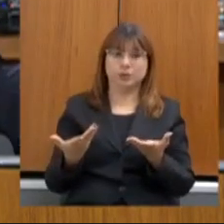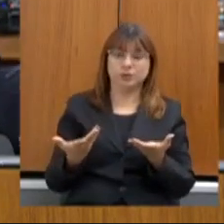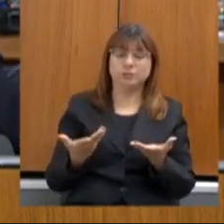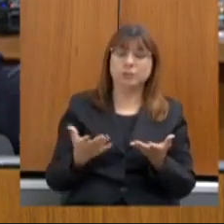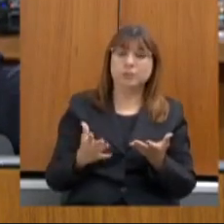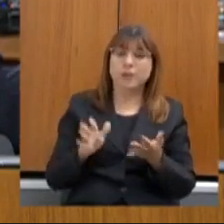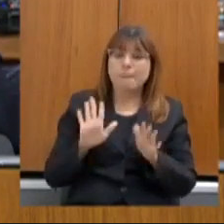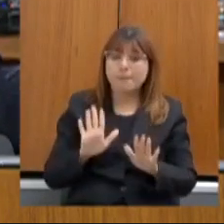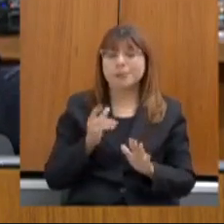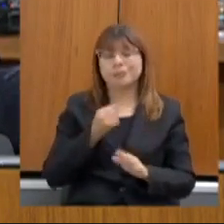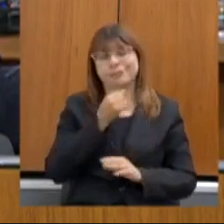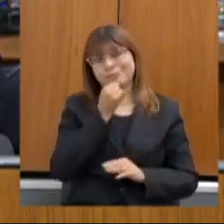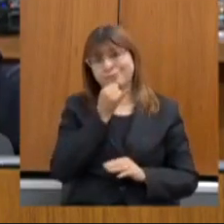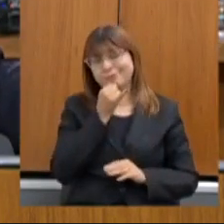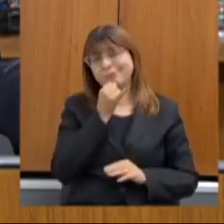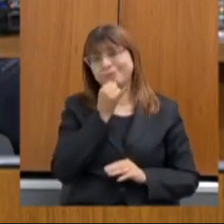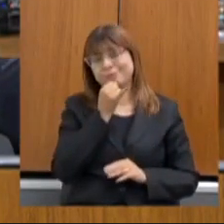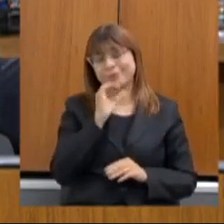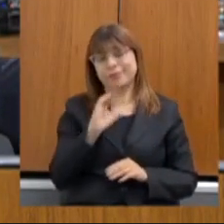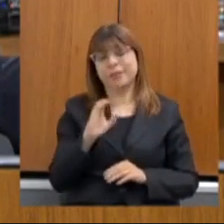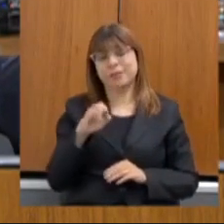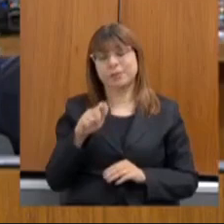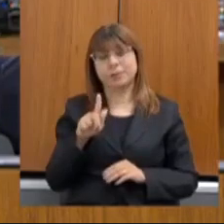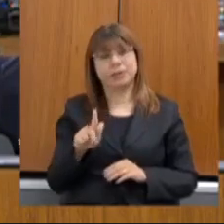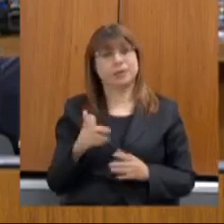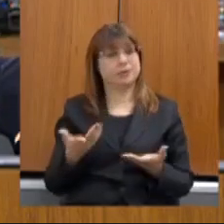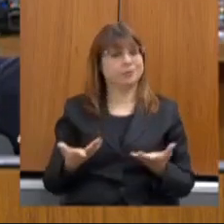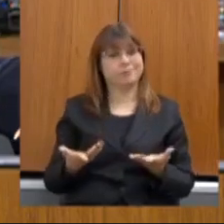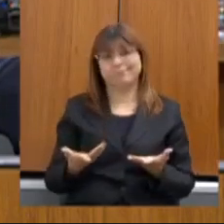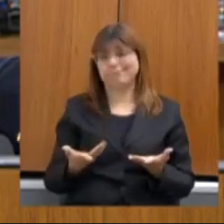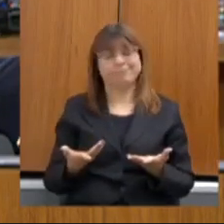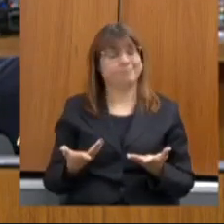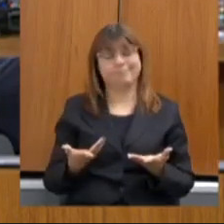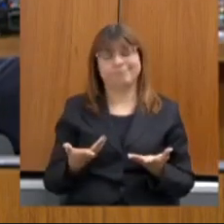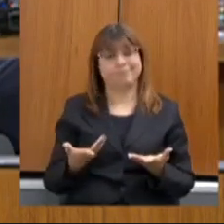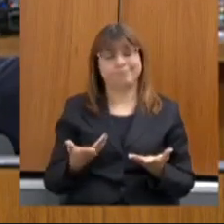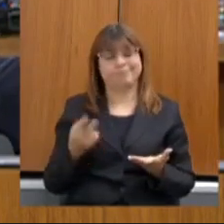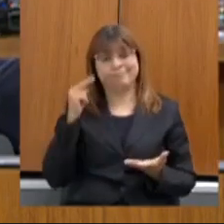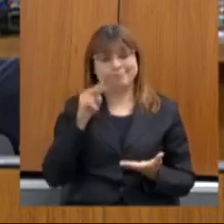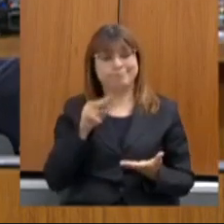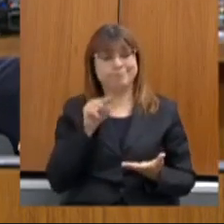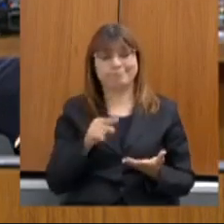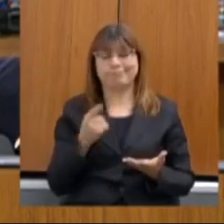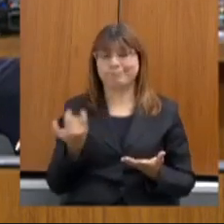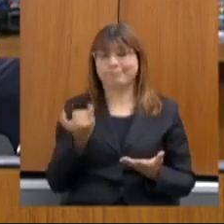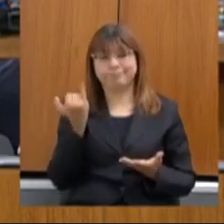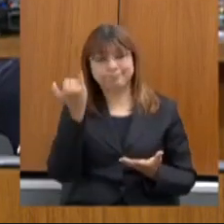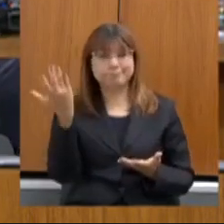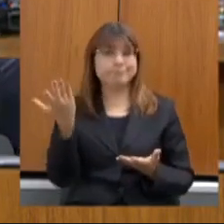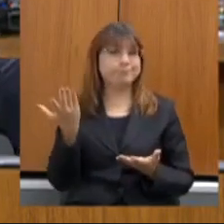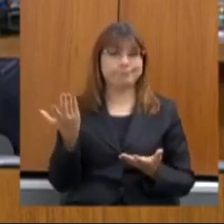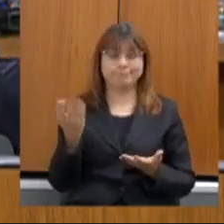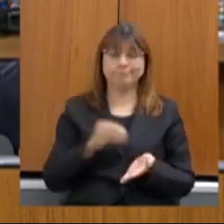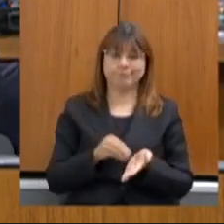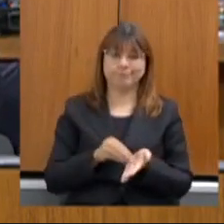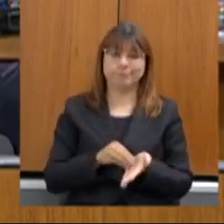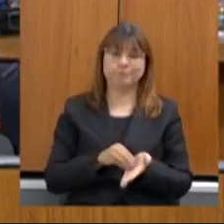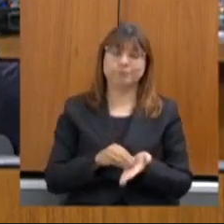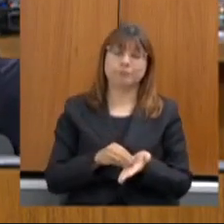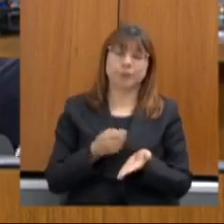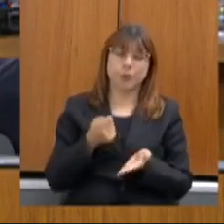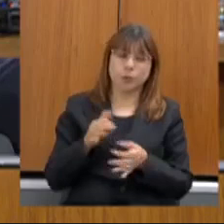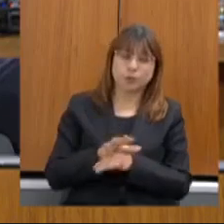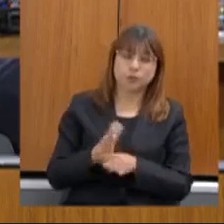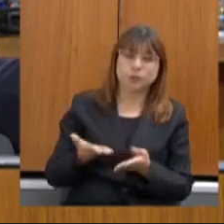e infelizmente a Cemig não tá dando a celeridade é que que deveria dar e só para